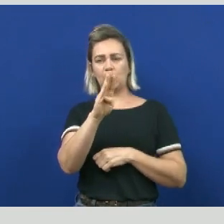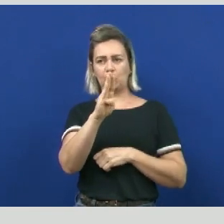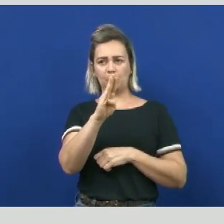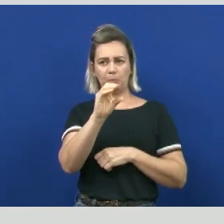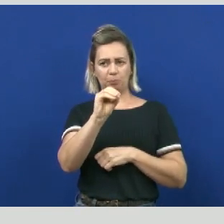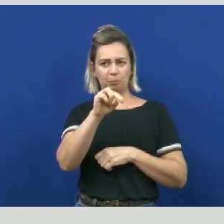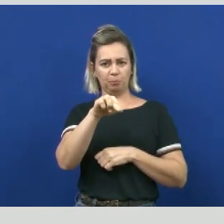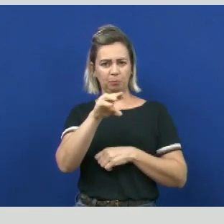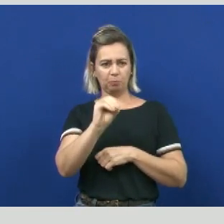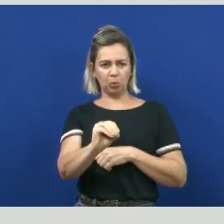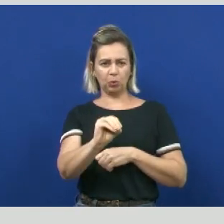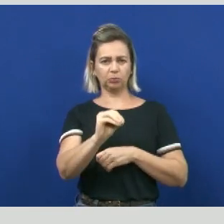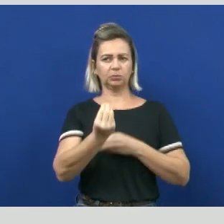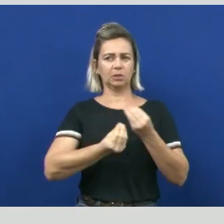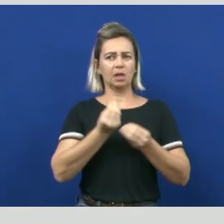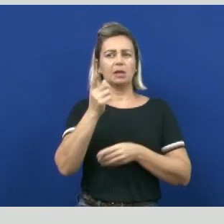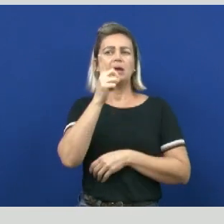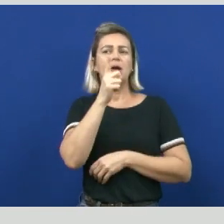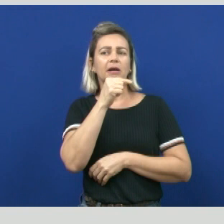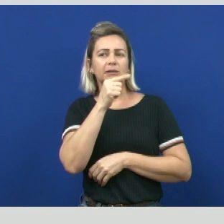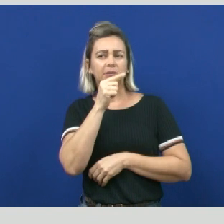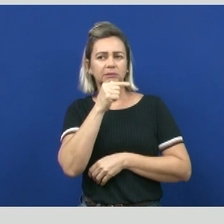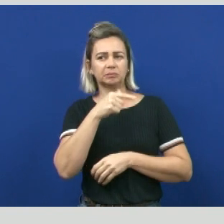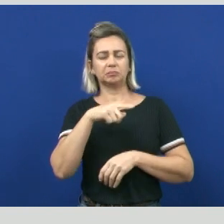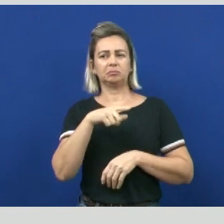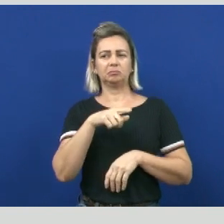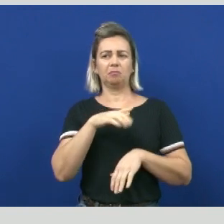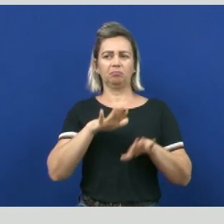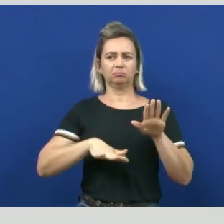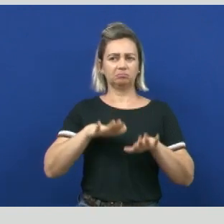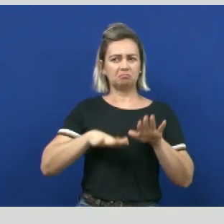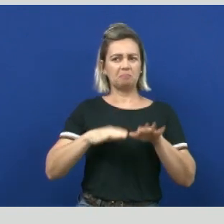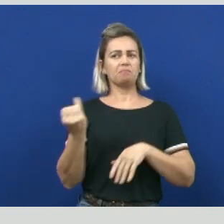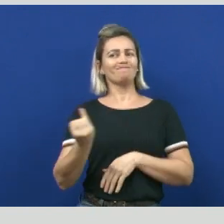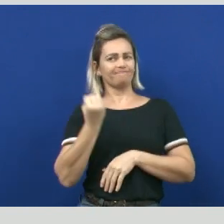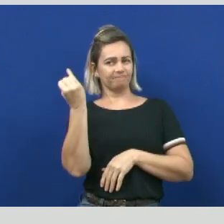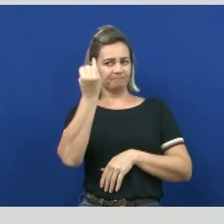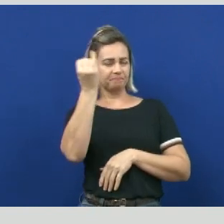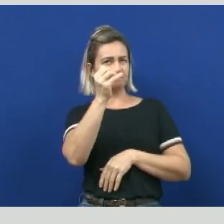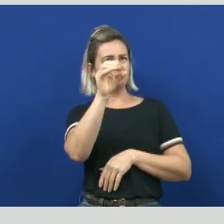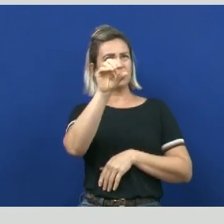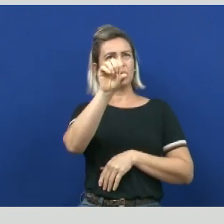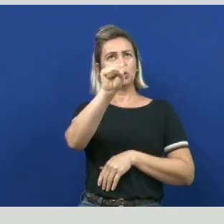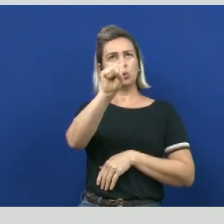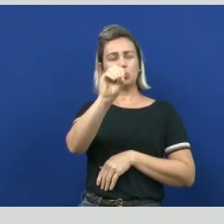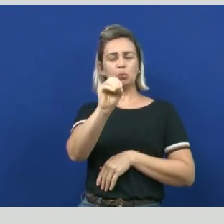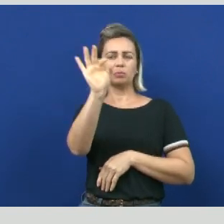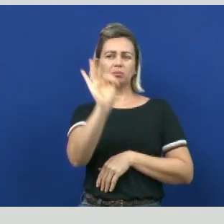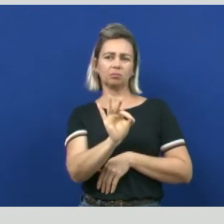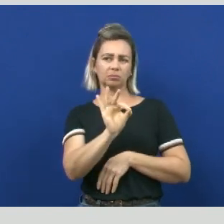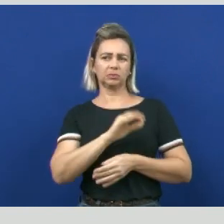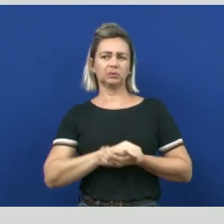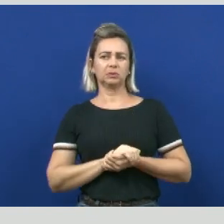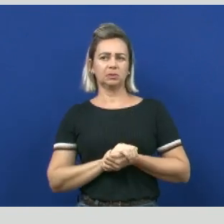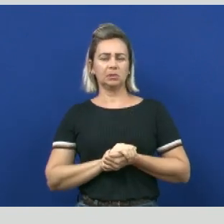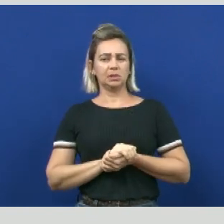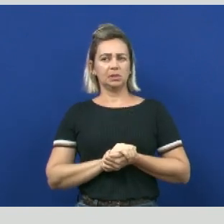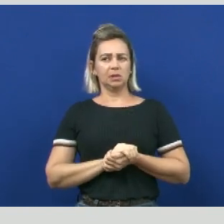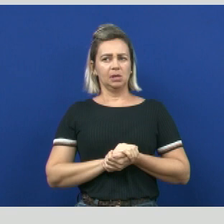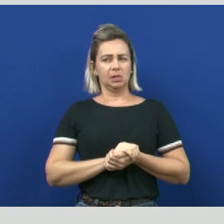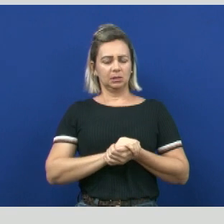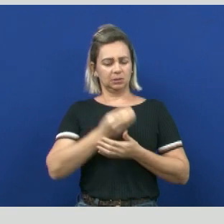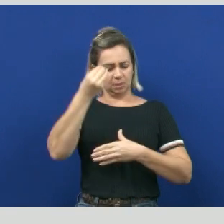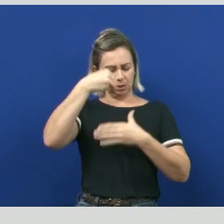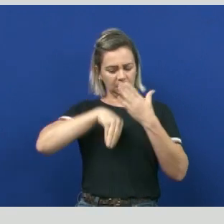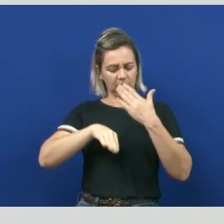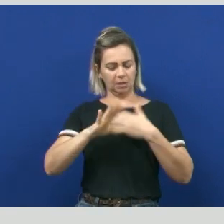água é extremamente importante, né, representando 80% da abundância da matéria, né, de um ser vivo,